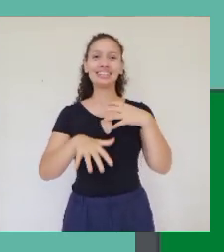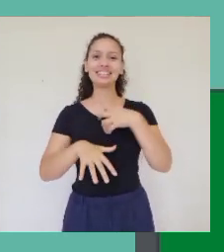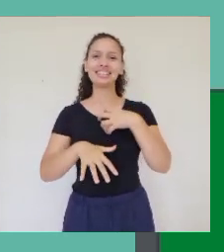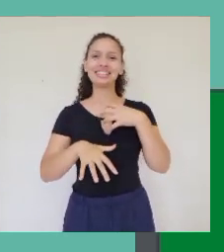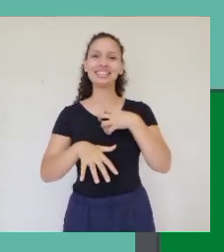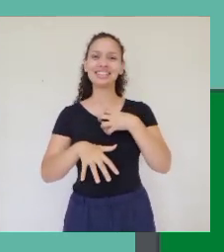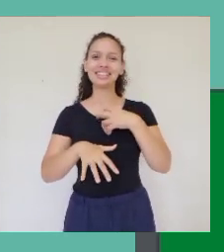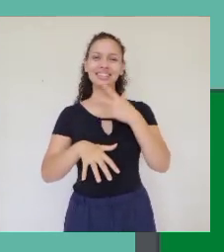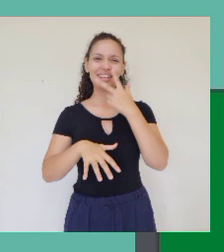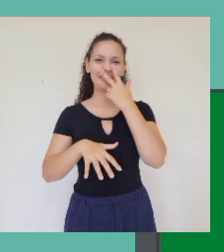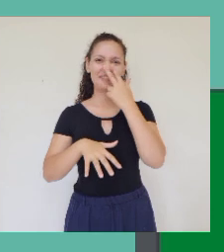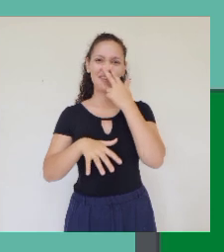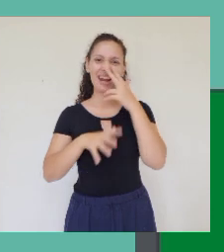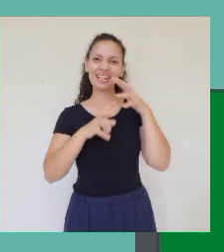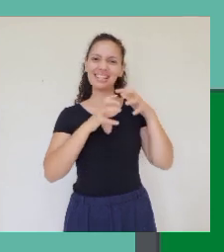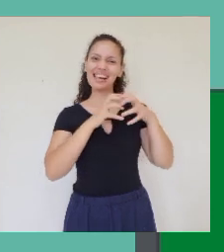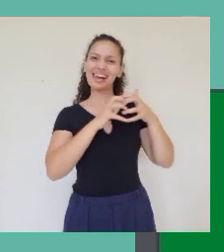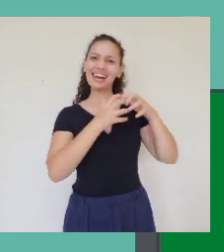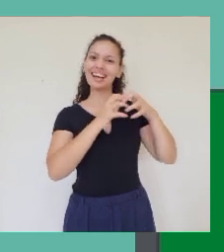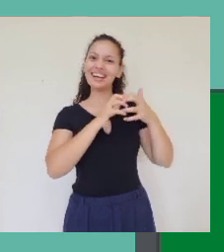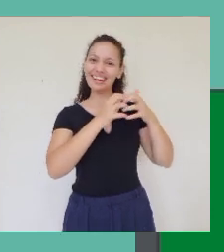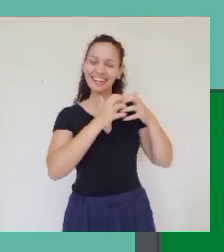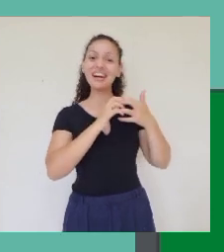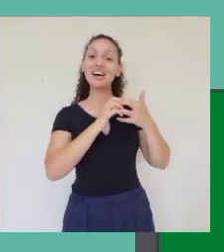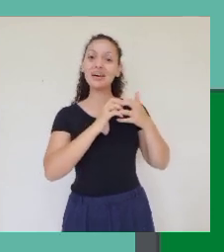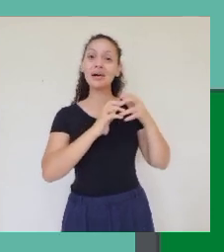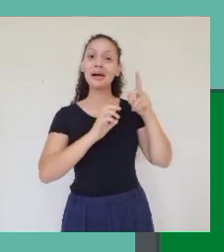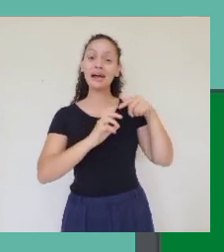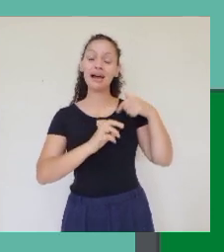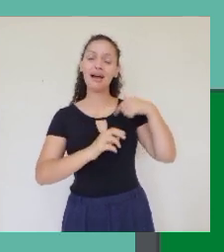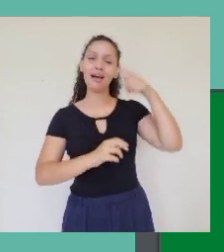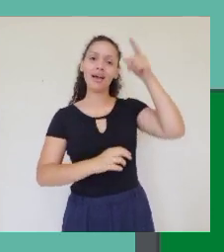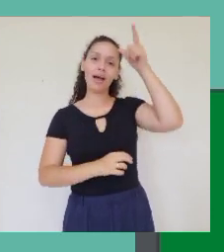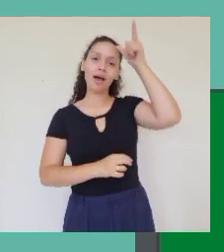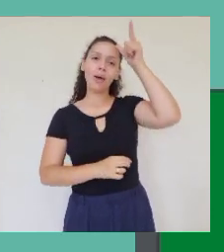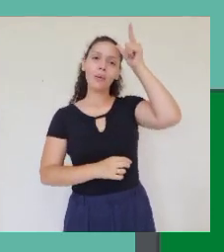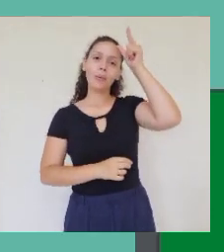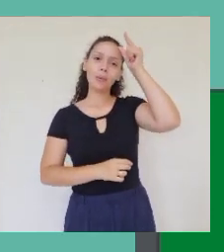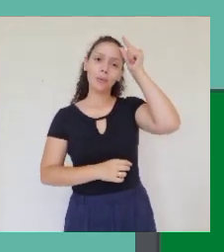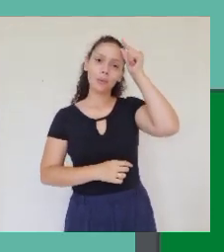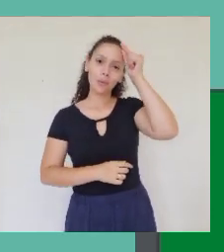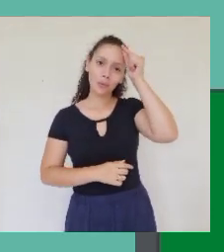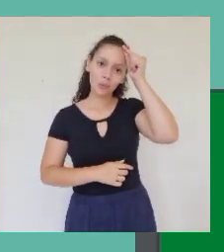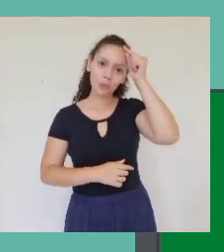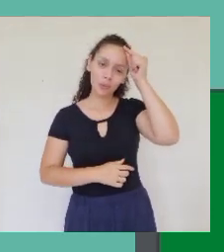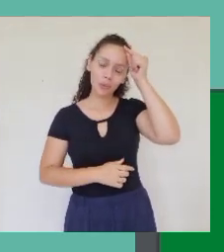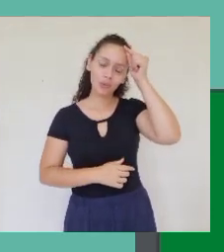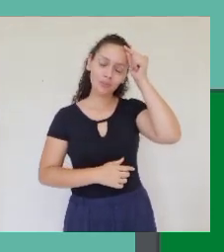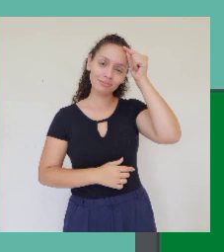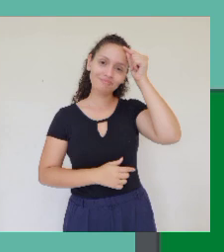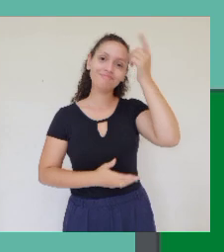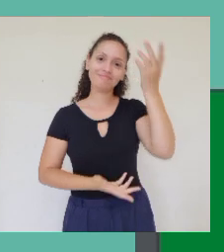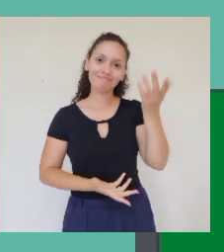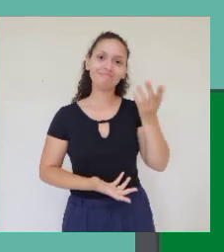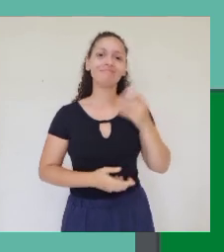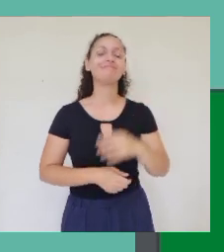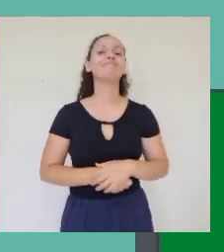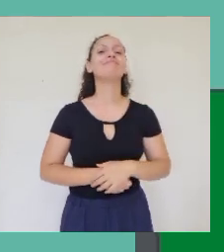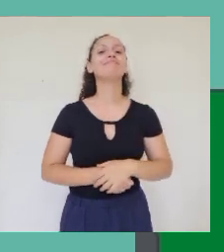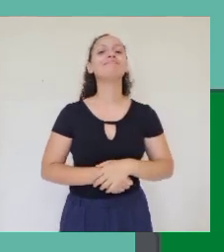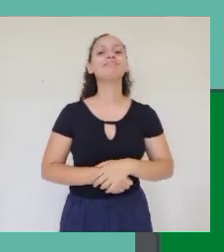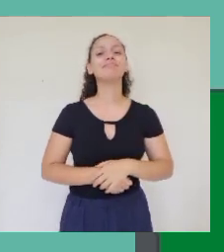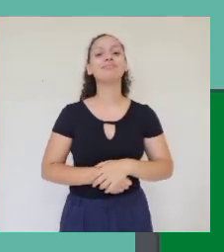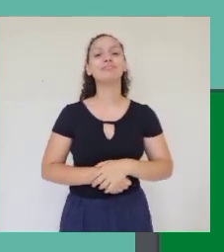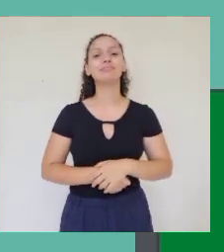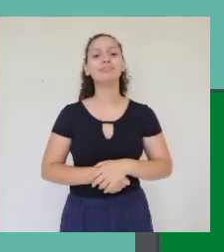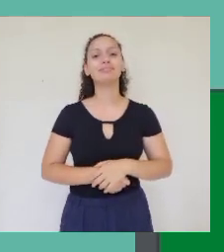do seu limite, tá? É um momento de relaxar a sua musculatura que está ali ativada há muito tempo.